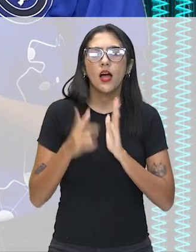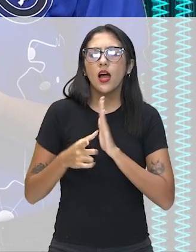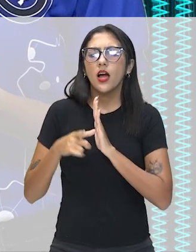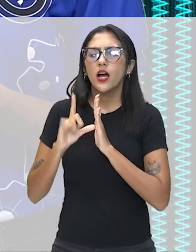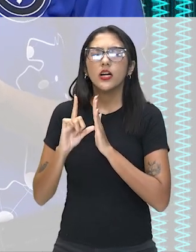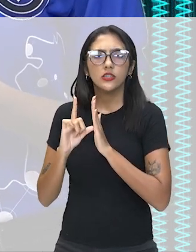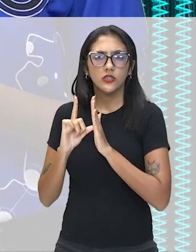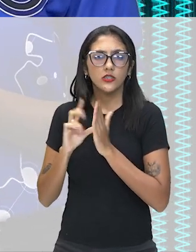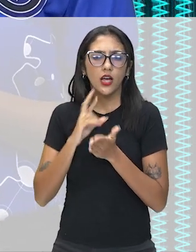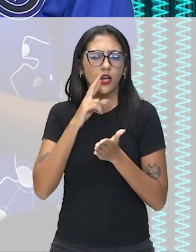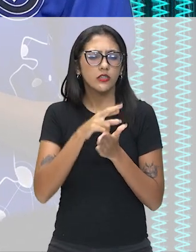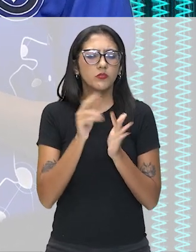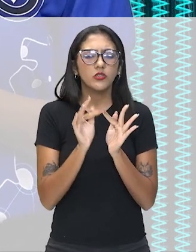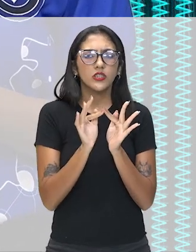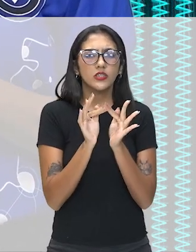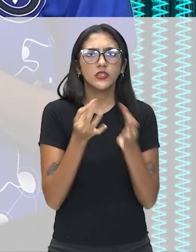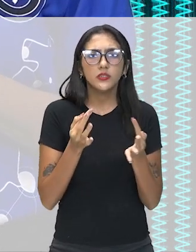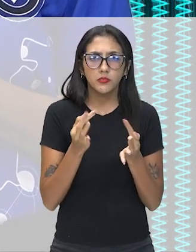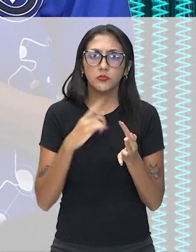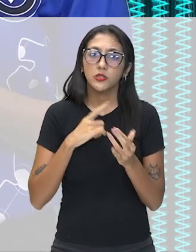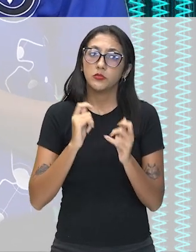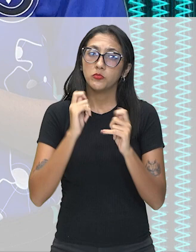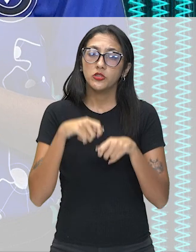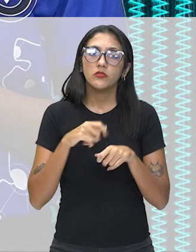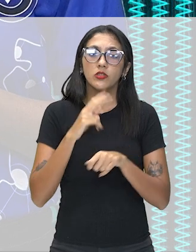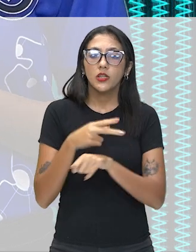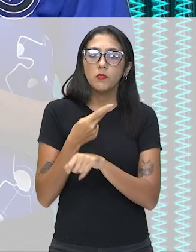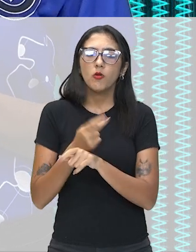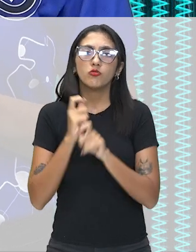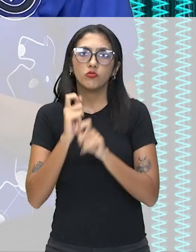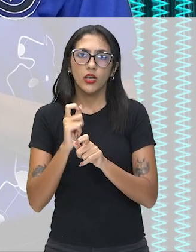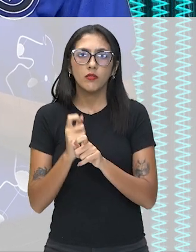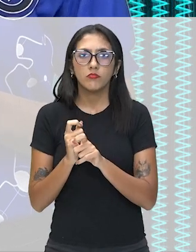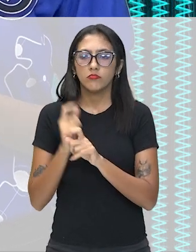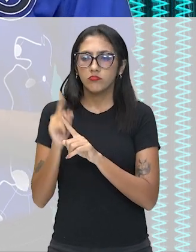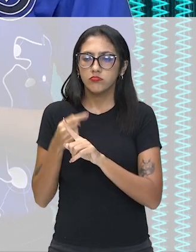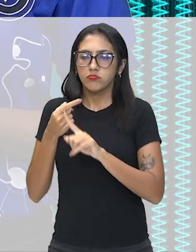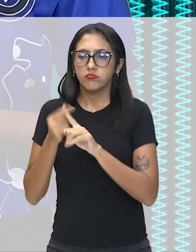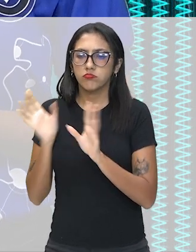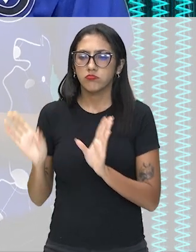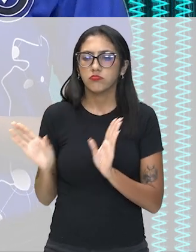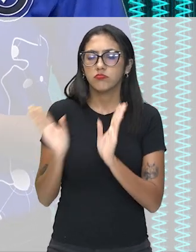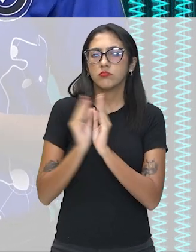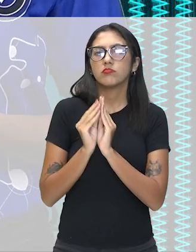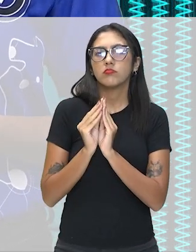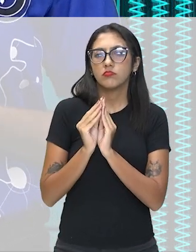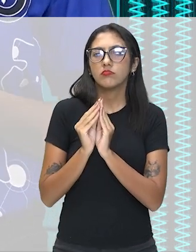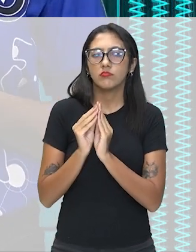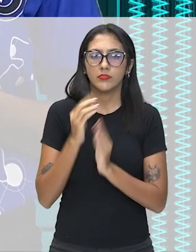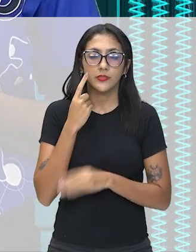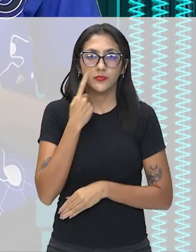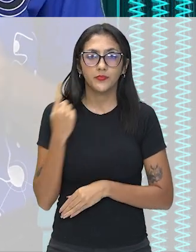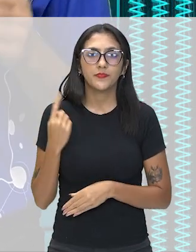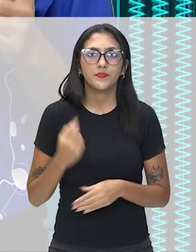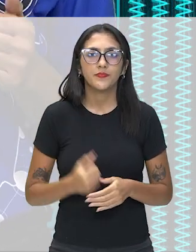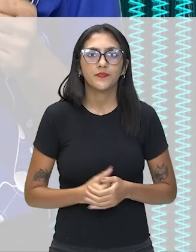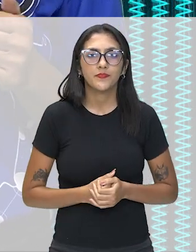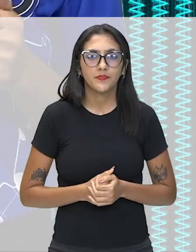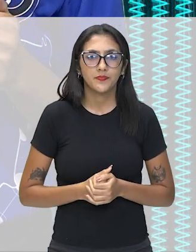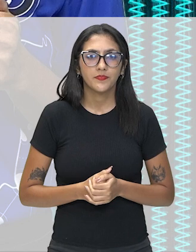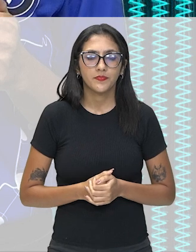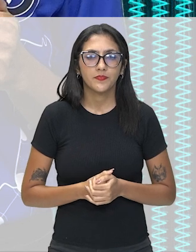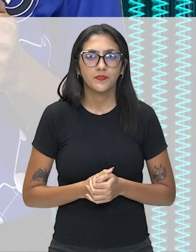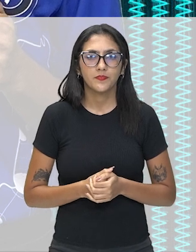você poder completar um pouquinho mais ela. É bem fácil também, só lembrar outros elementos para acrescentar. Vamos ver aqui comigo. Se